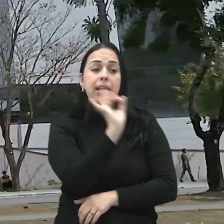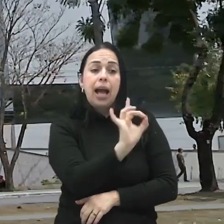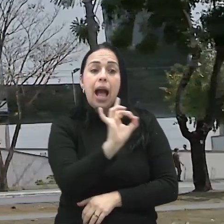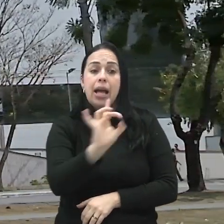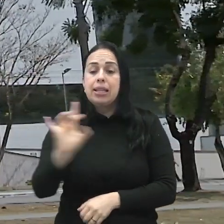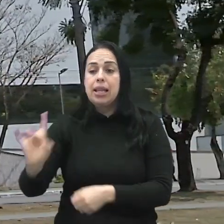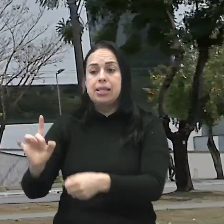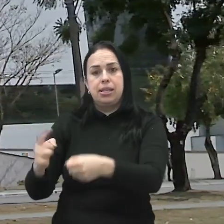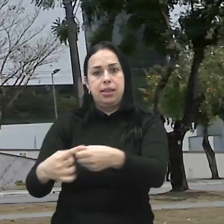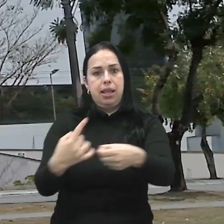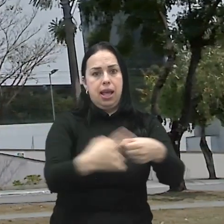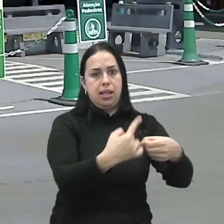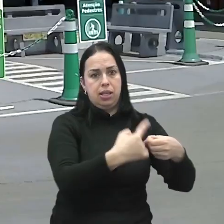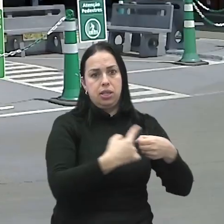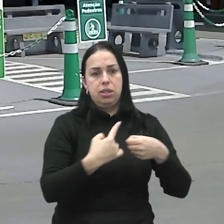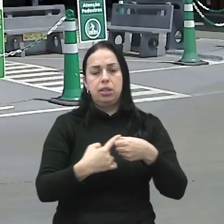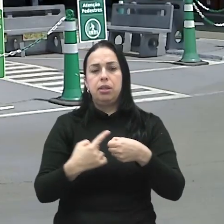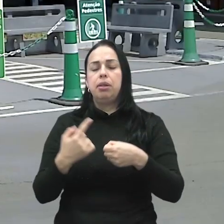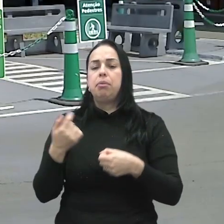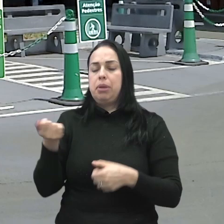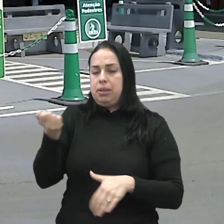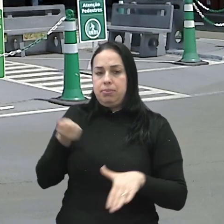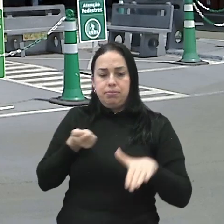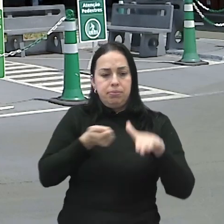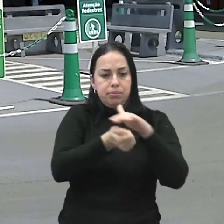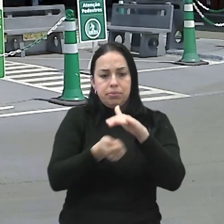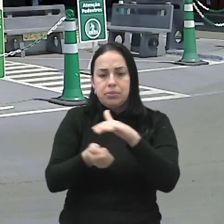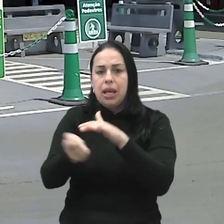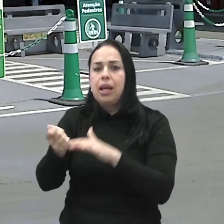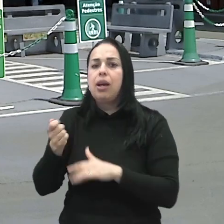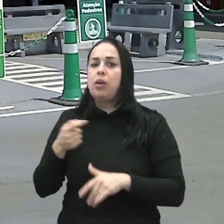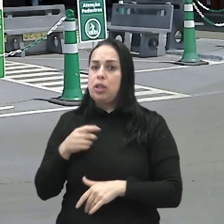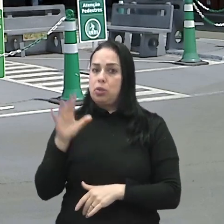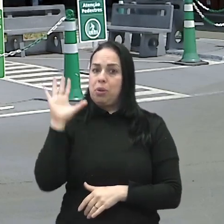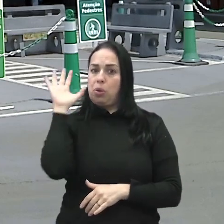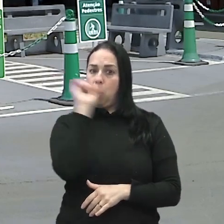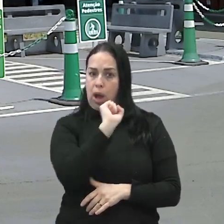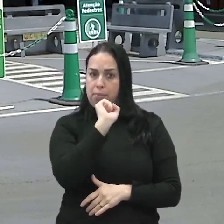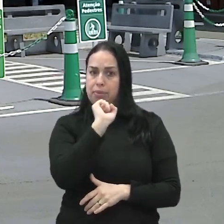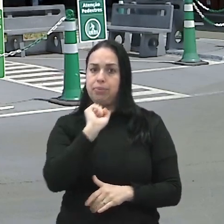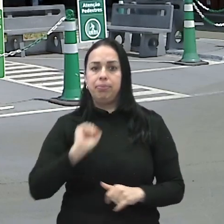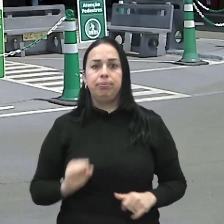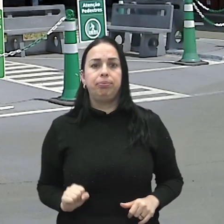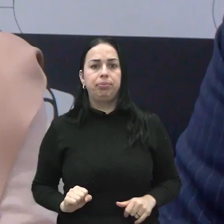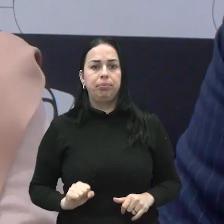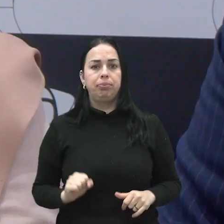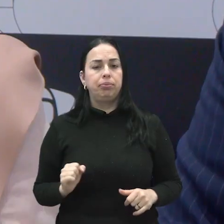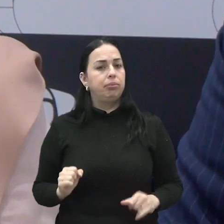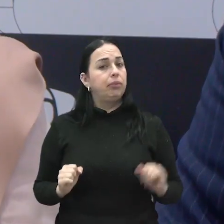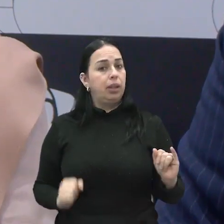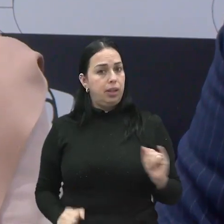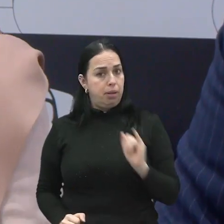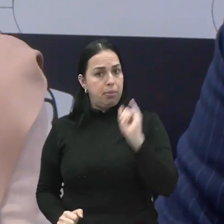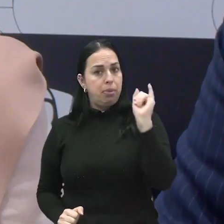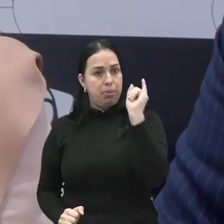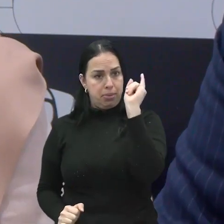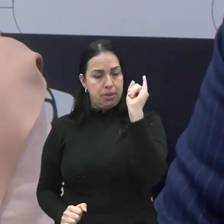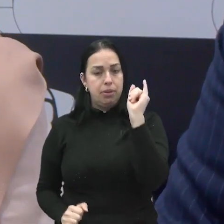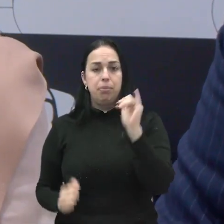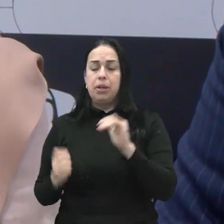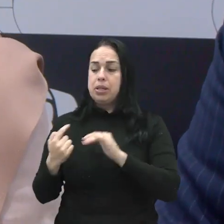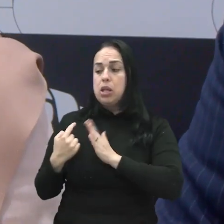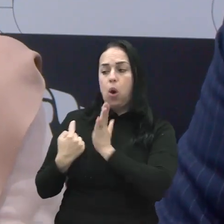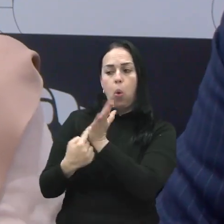cada cidade e região sejam atendidas de forma rápida e eficaz. É essencial que haja